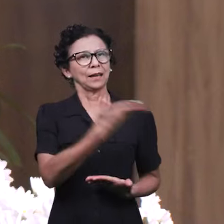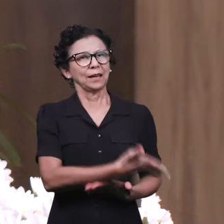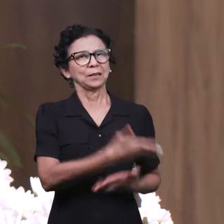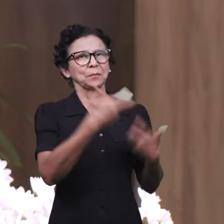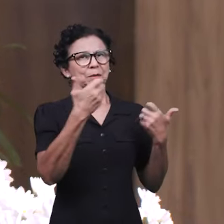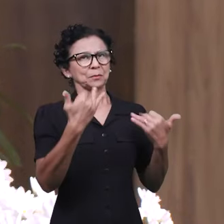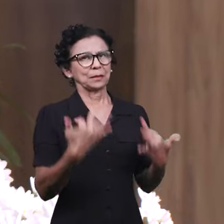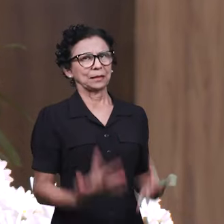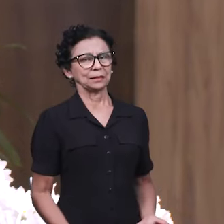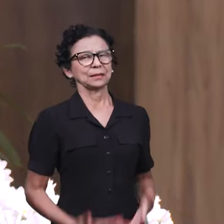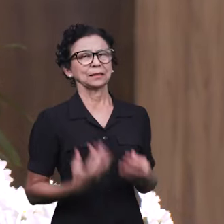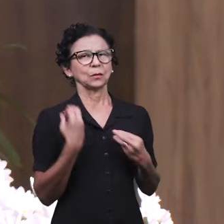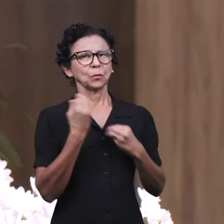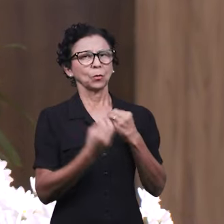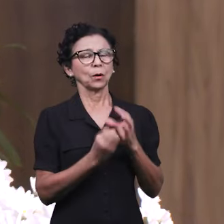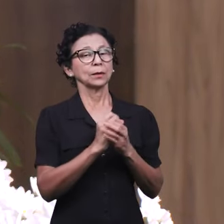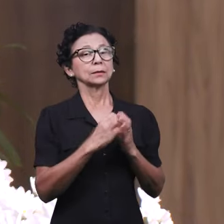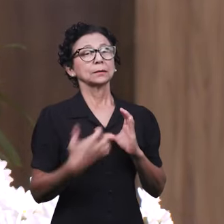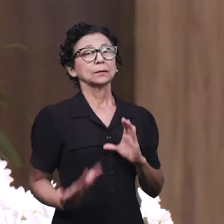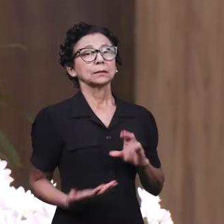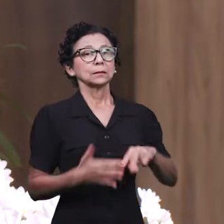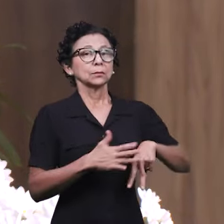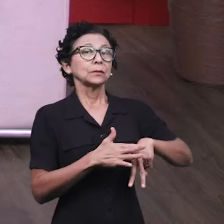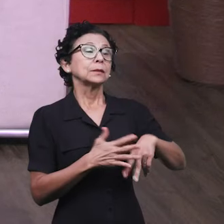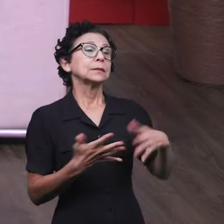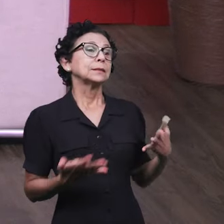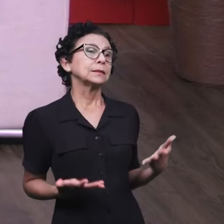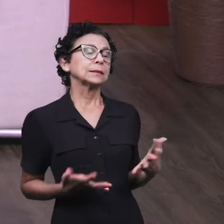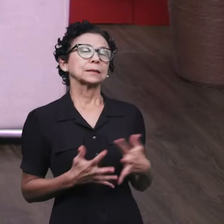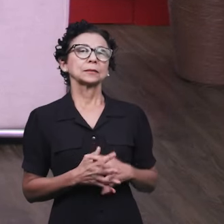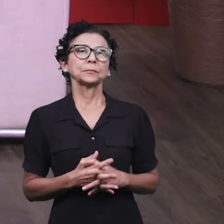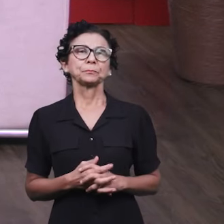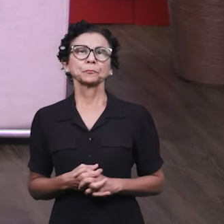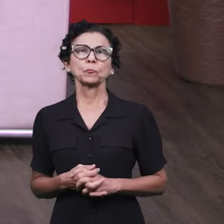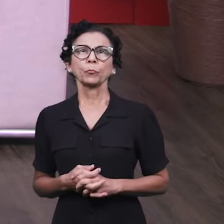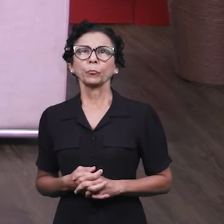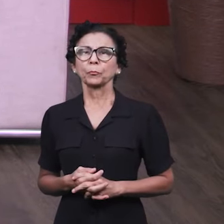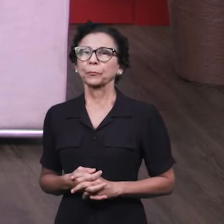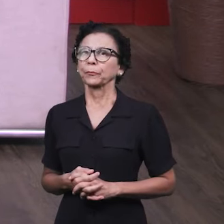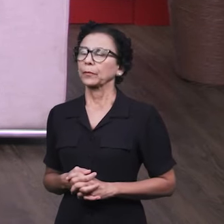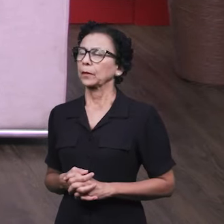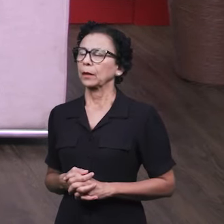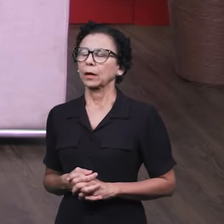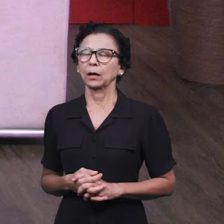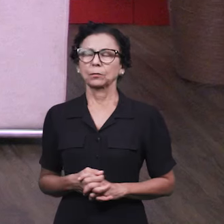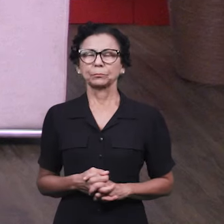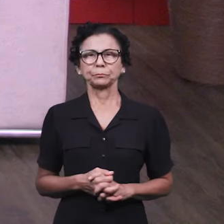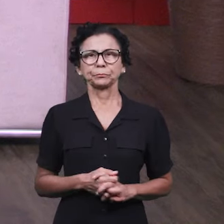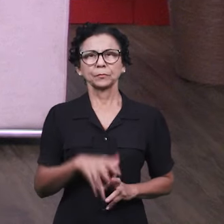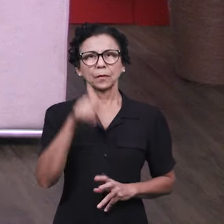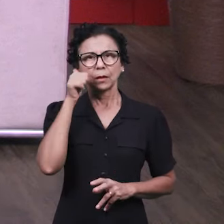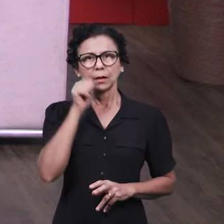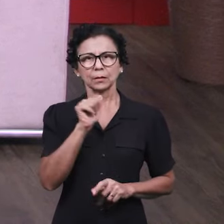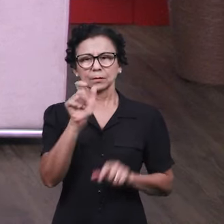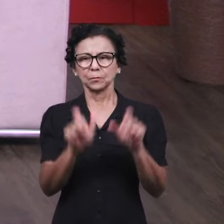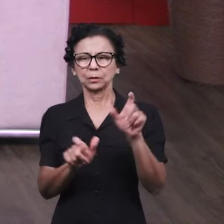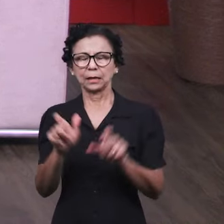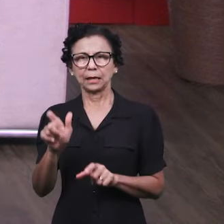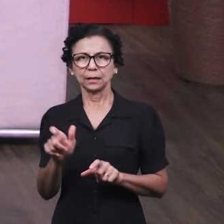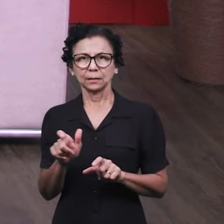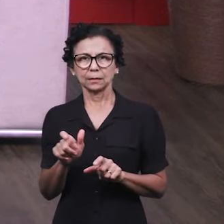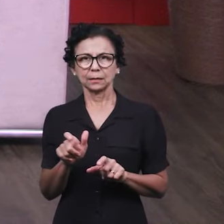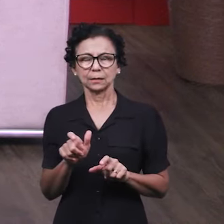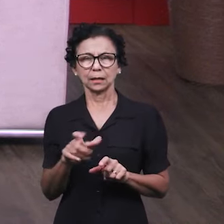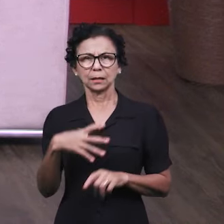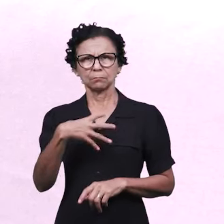sobre os sintomas se eles são iguais para todos Claro eh Nem todas as pacientes vão ter os mesmos sintomas